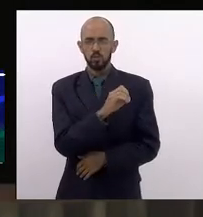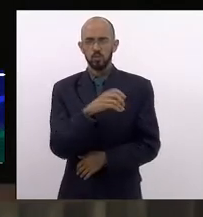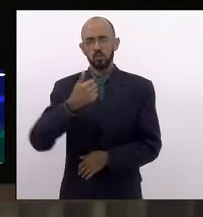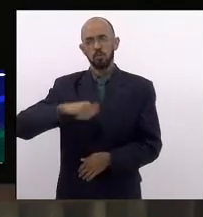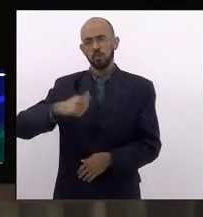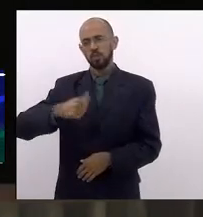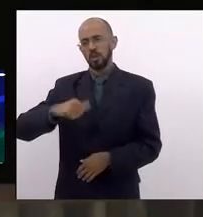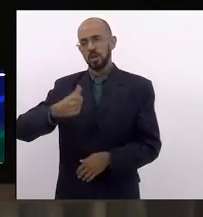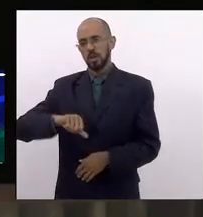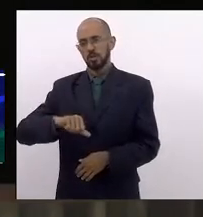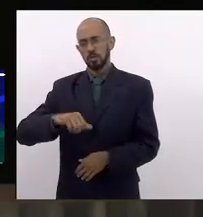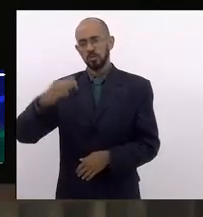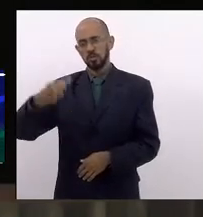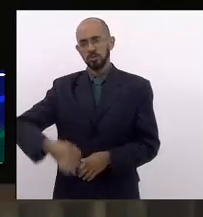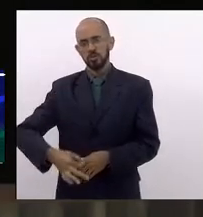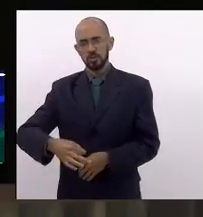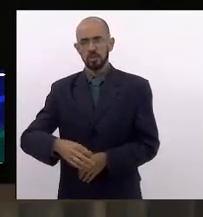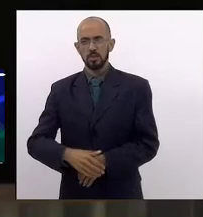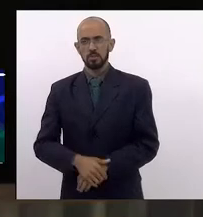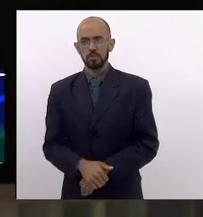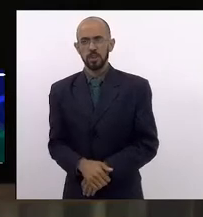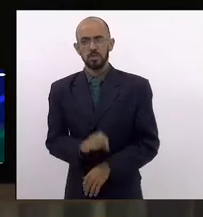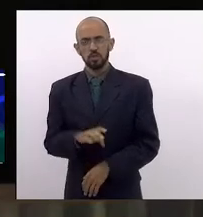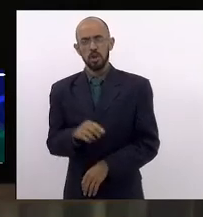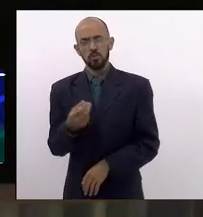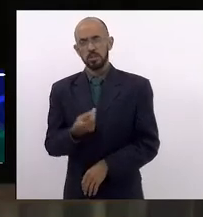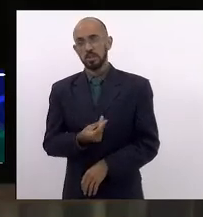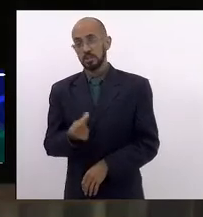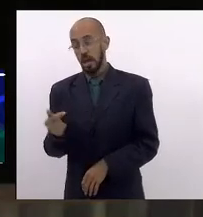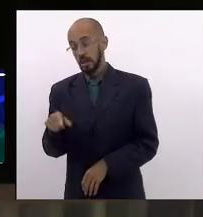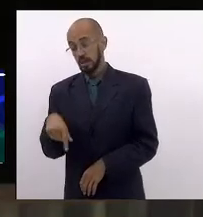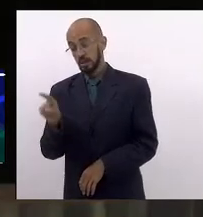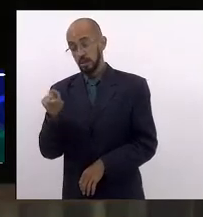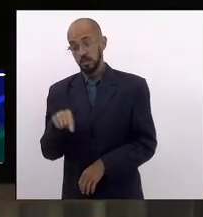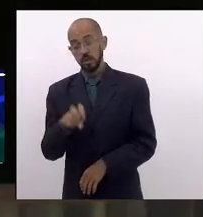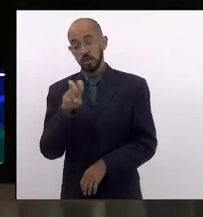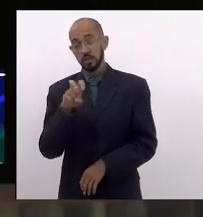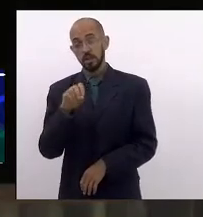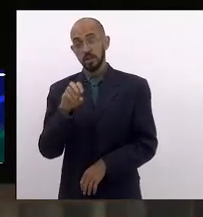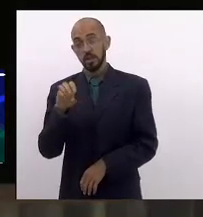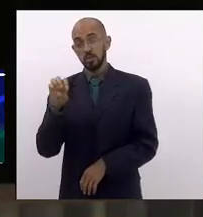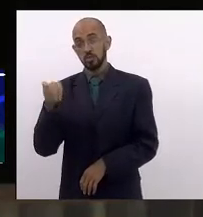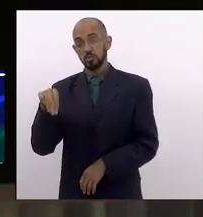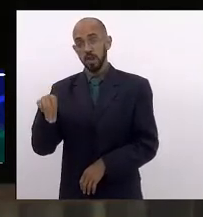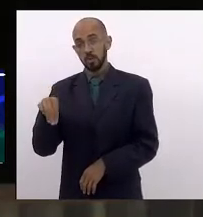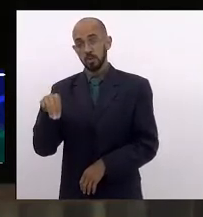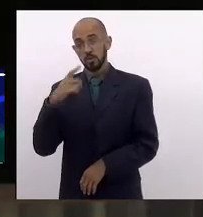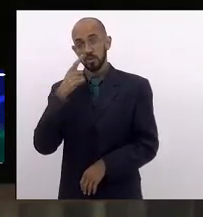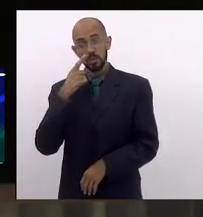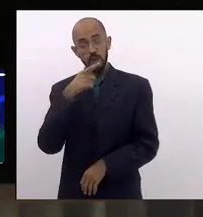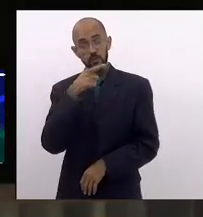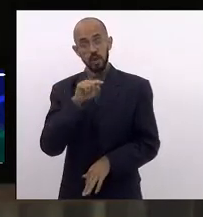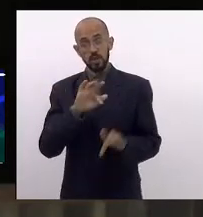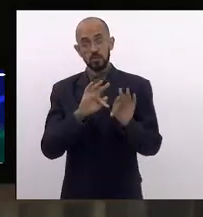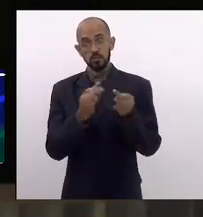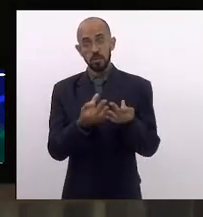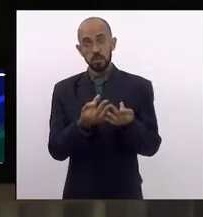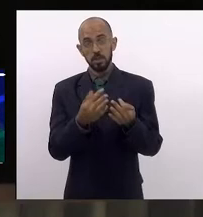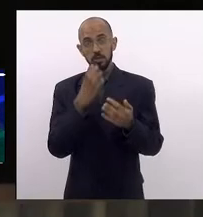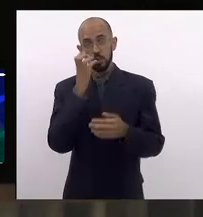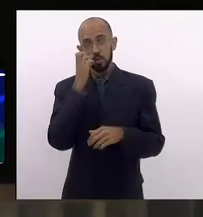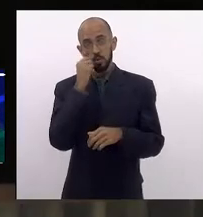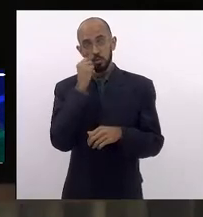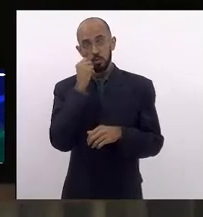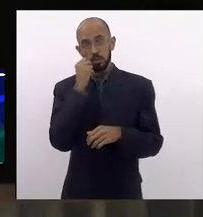variação corretista é só sair daqui e andar 500 metros e ver a quantidade de famílias